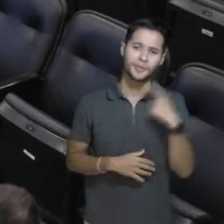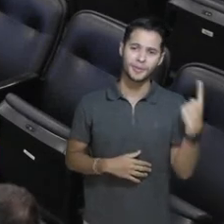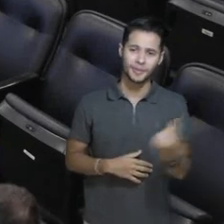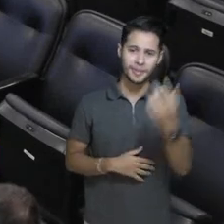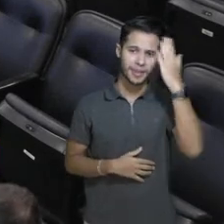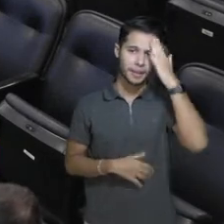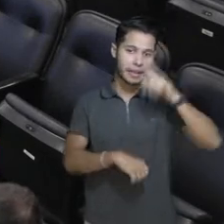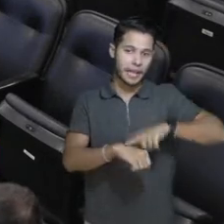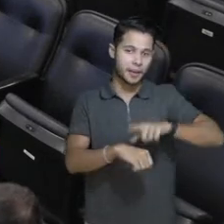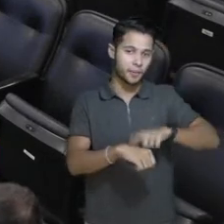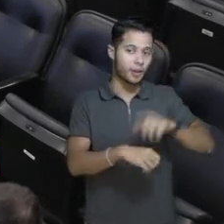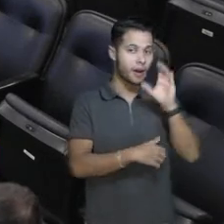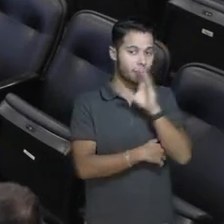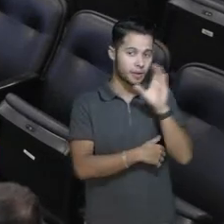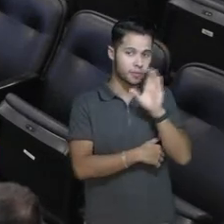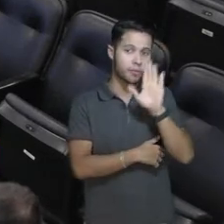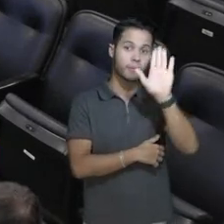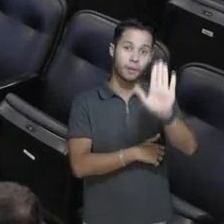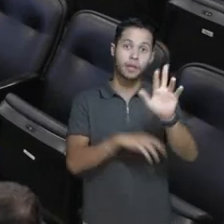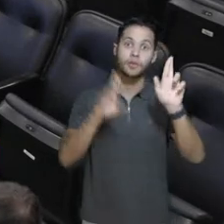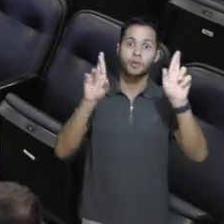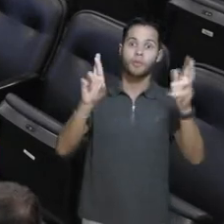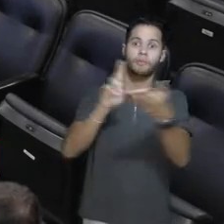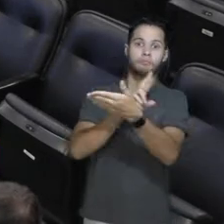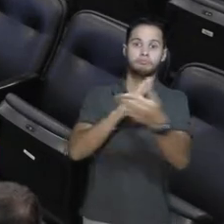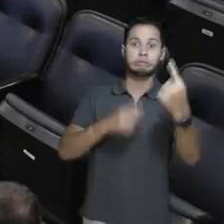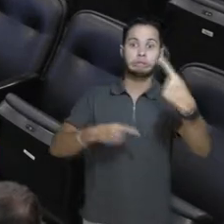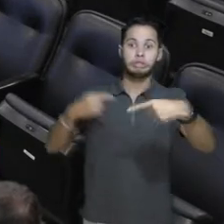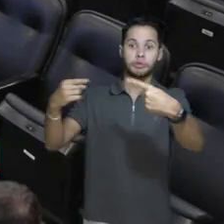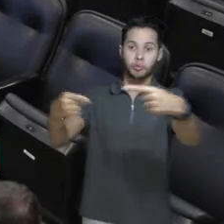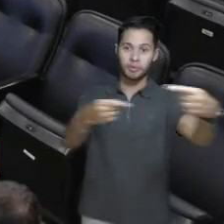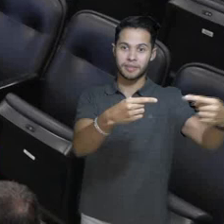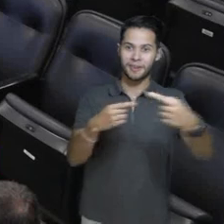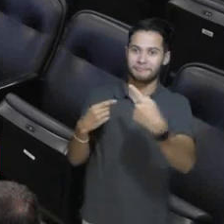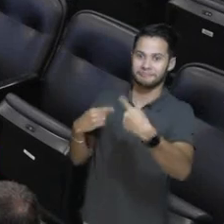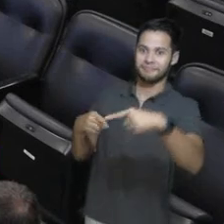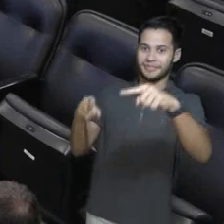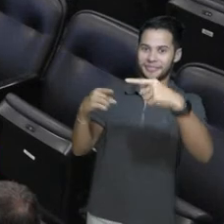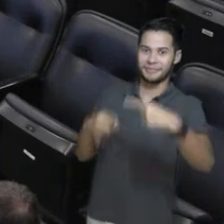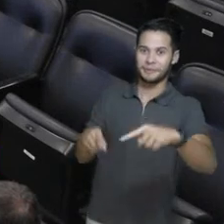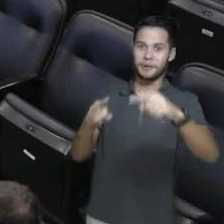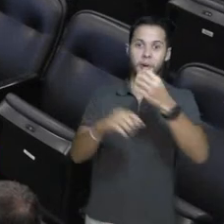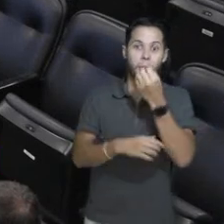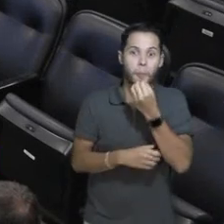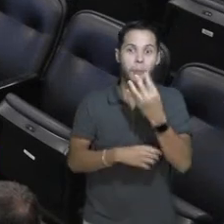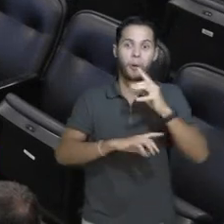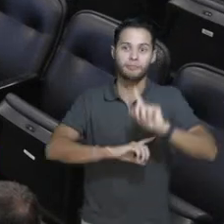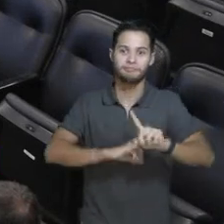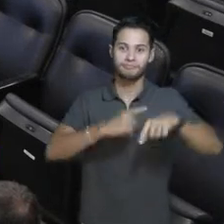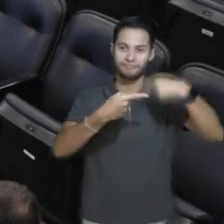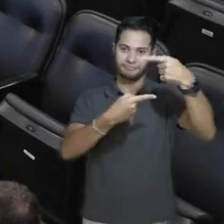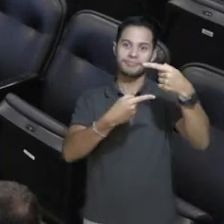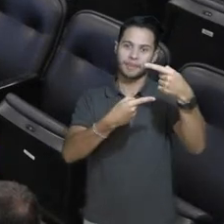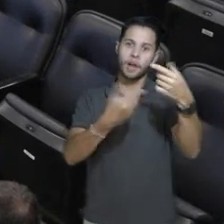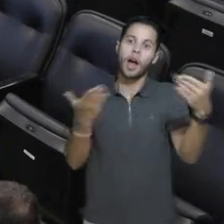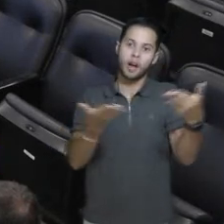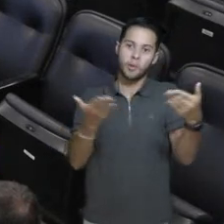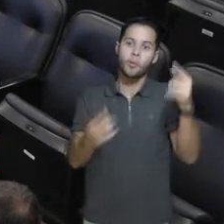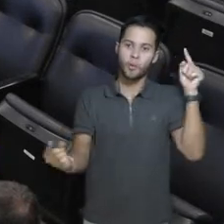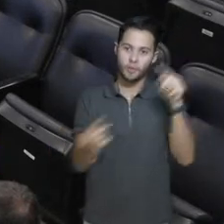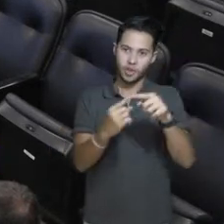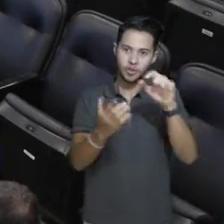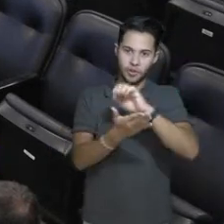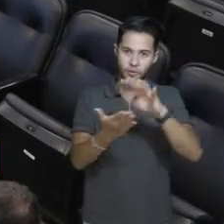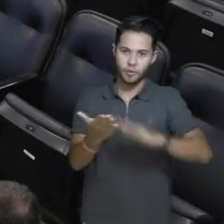tenham tido boas discussões boas provocações porque o que a gente quer com esse exercício é justamente isso deixar